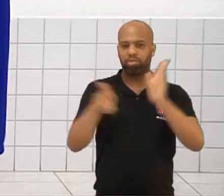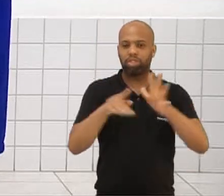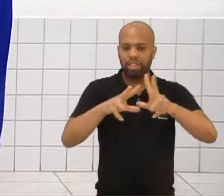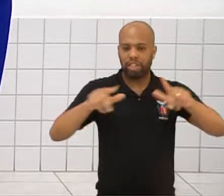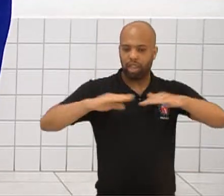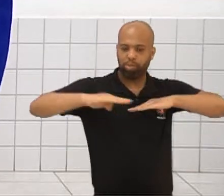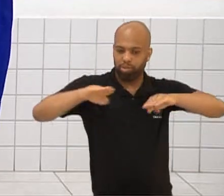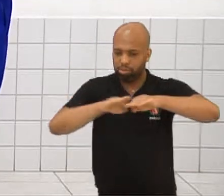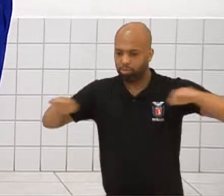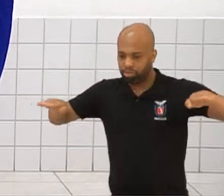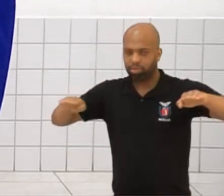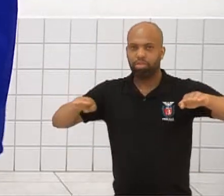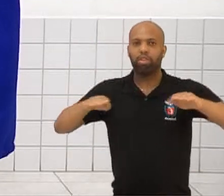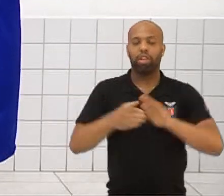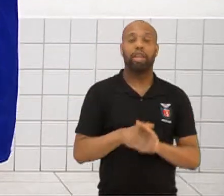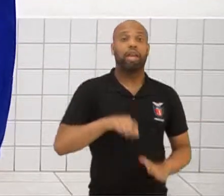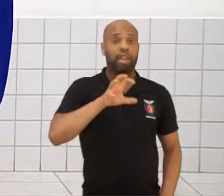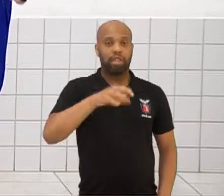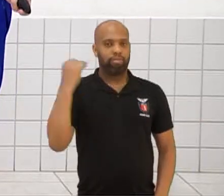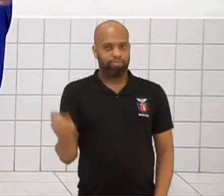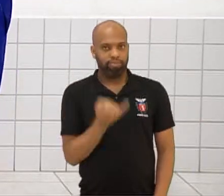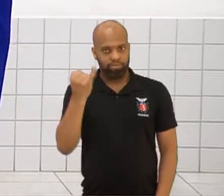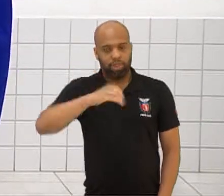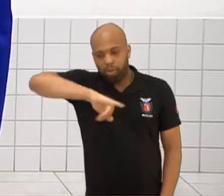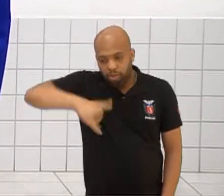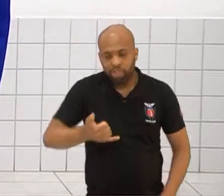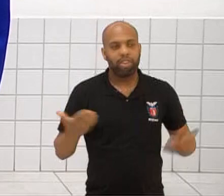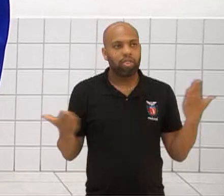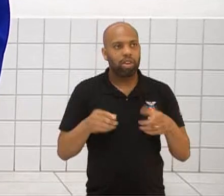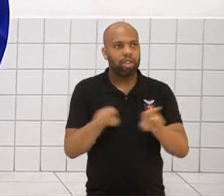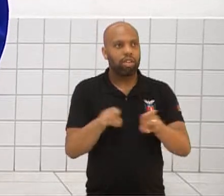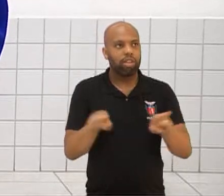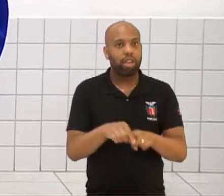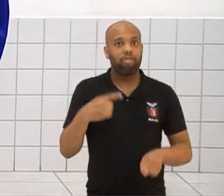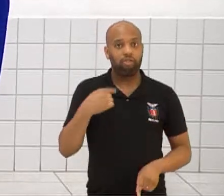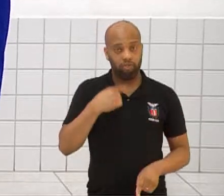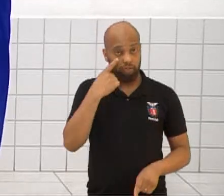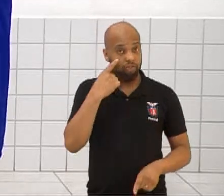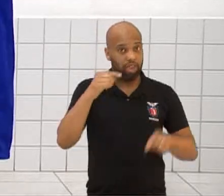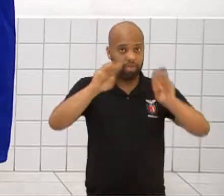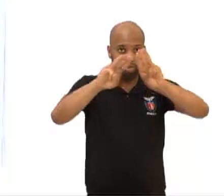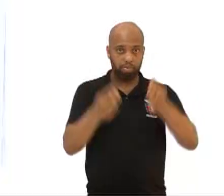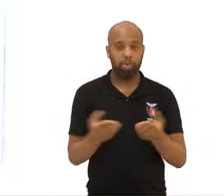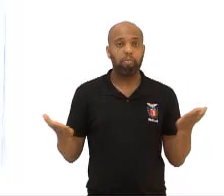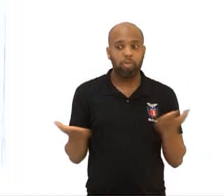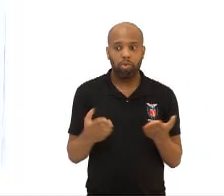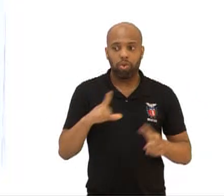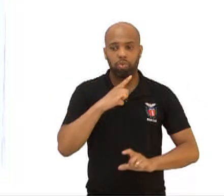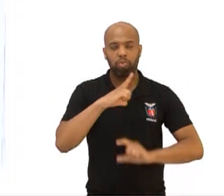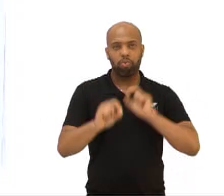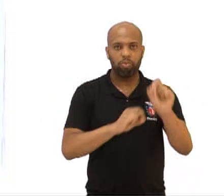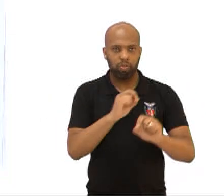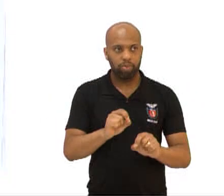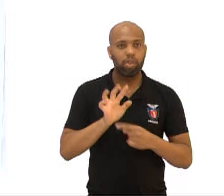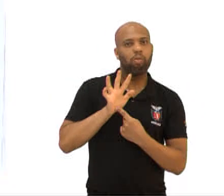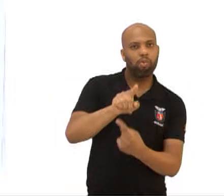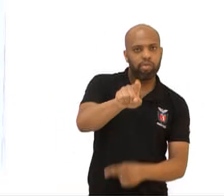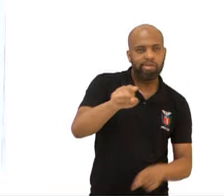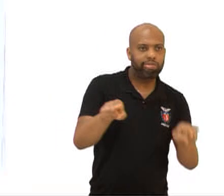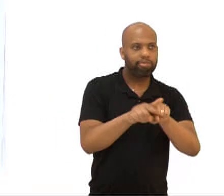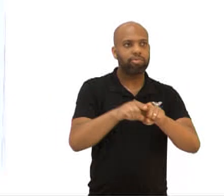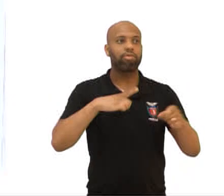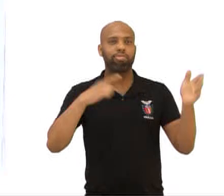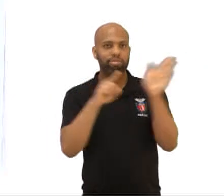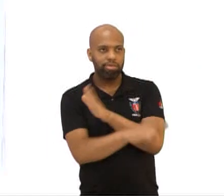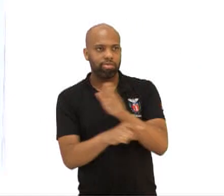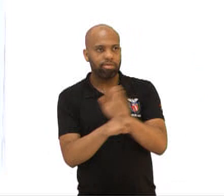específico, esse detalhe é muito interessante. Aproveitando o ensejo, voltamos no mapinha anterior. é um mapinha que muitas vezes aparece para vocês em